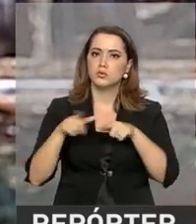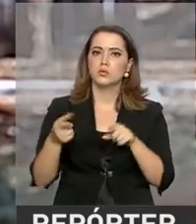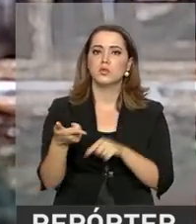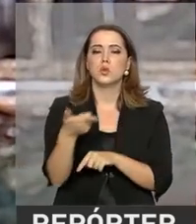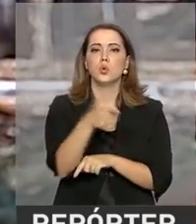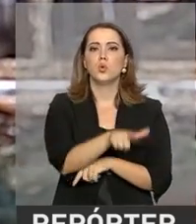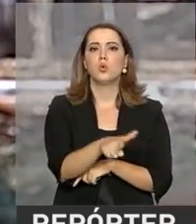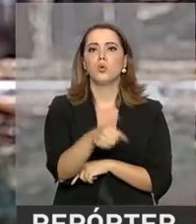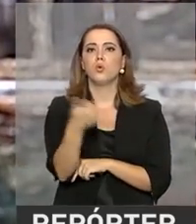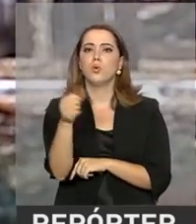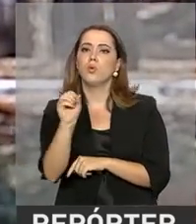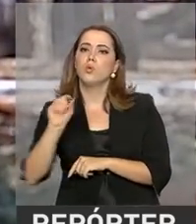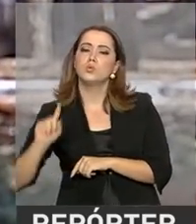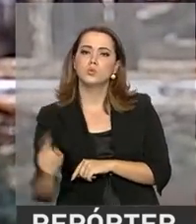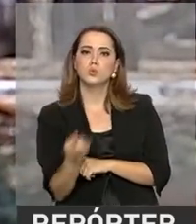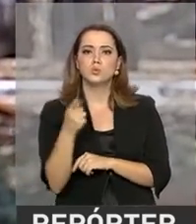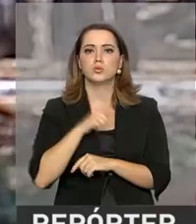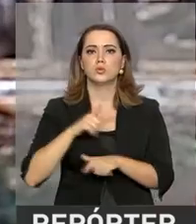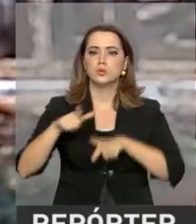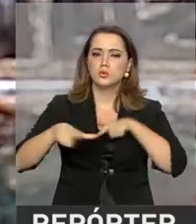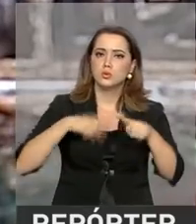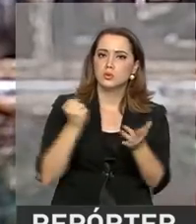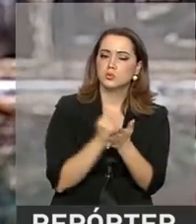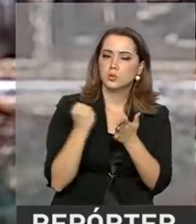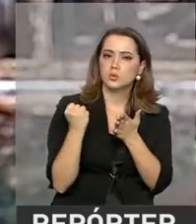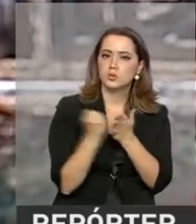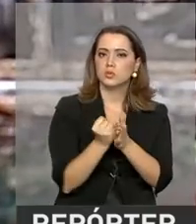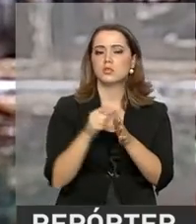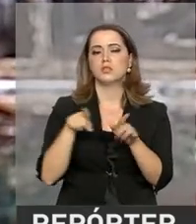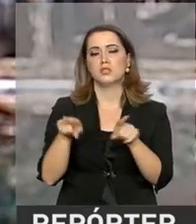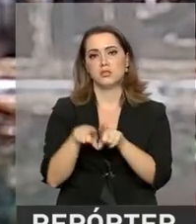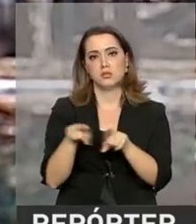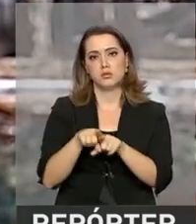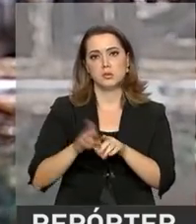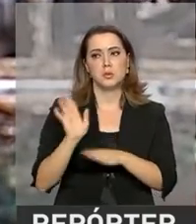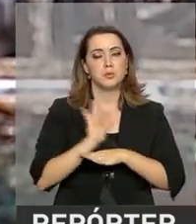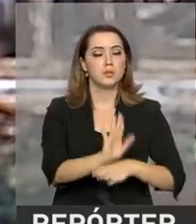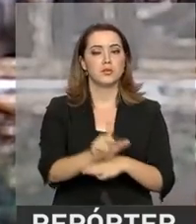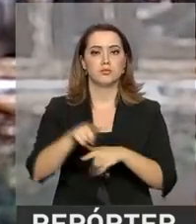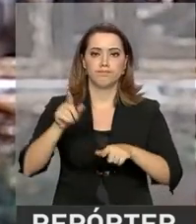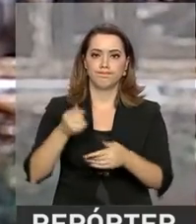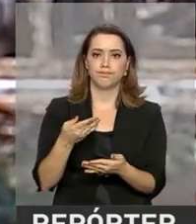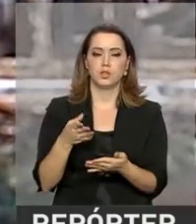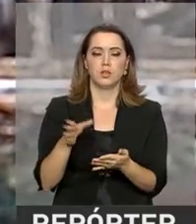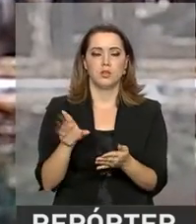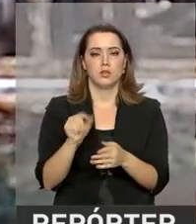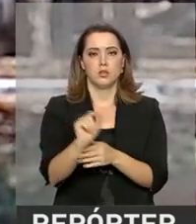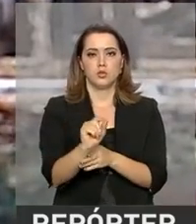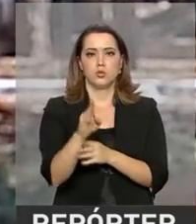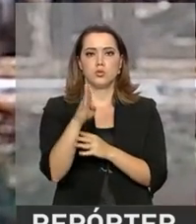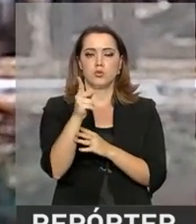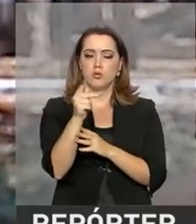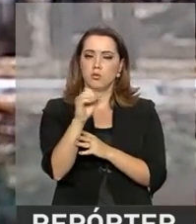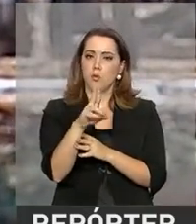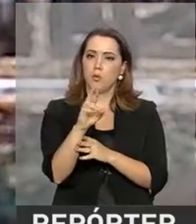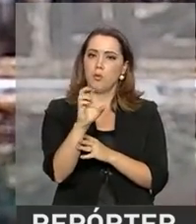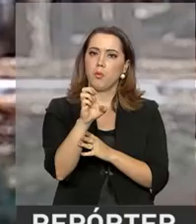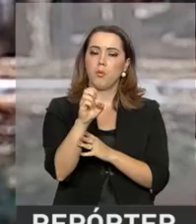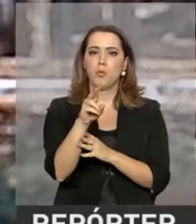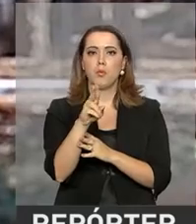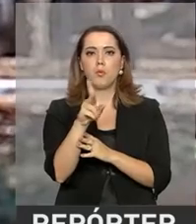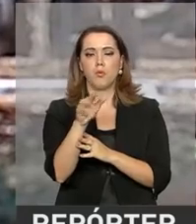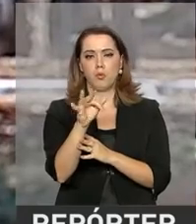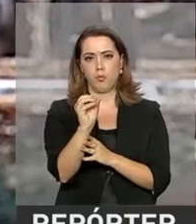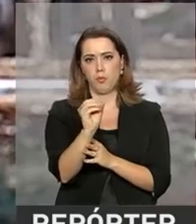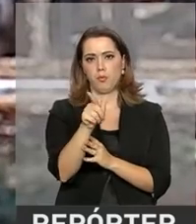outros mil devem ser contratados pelo instituto chico mendes para reforçar as equipes o prevfogo vinculado ao ibama estima que